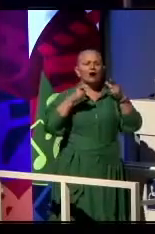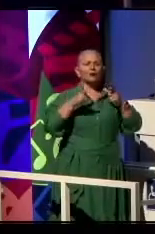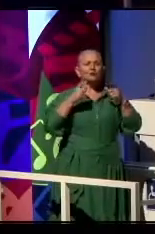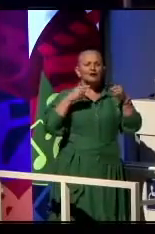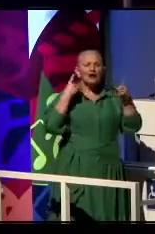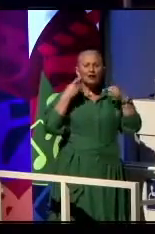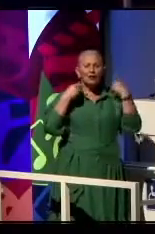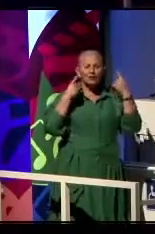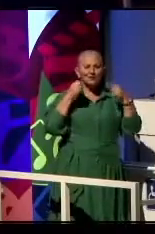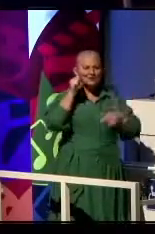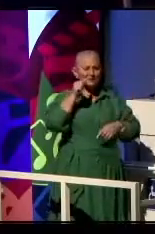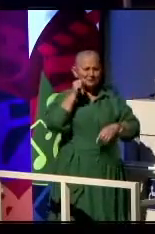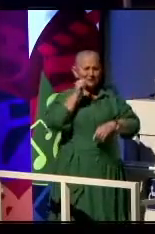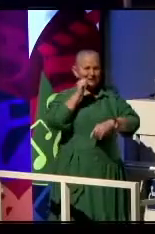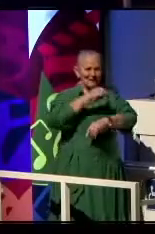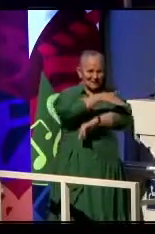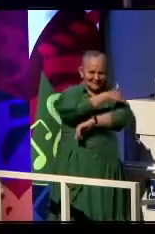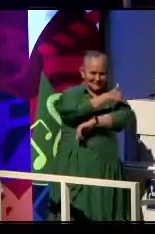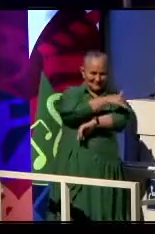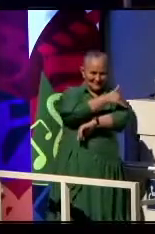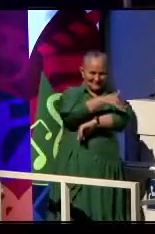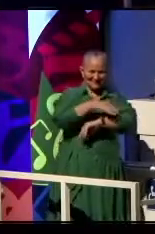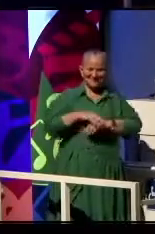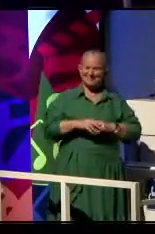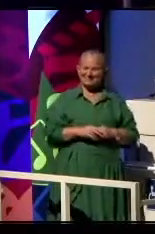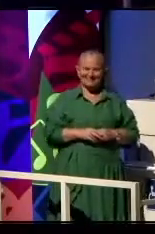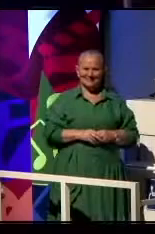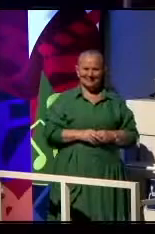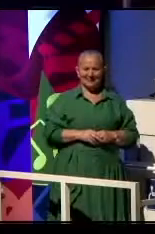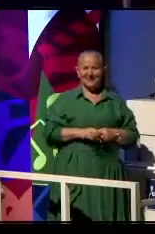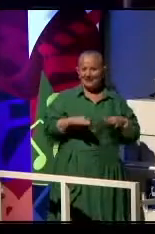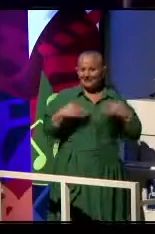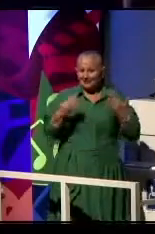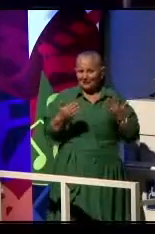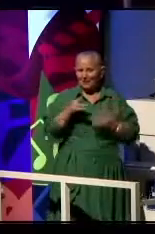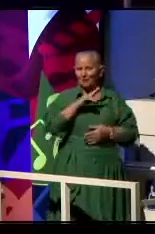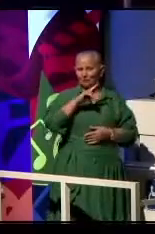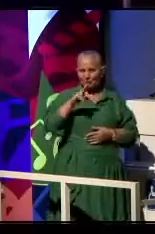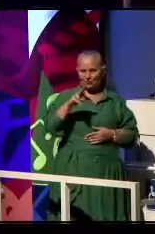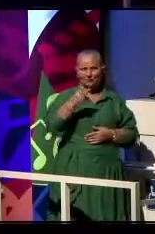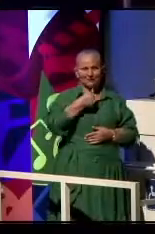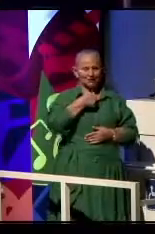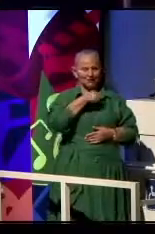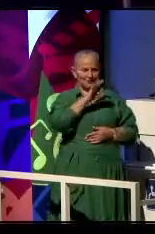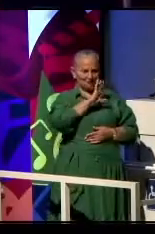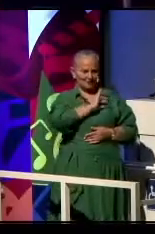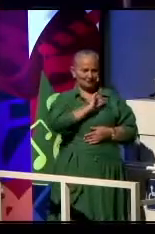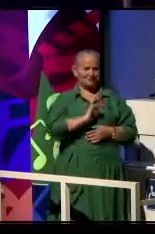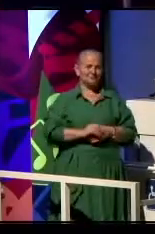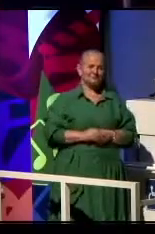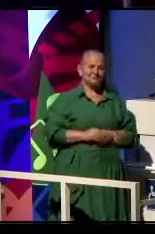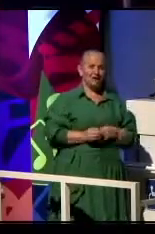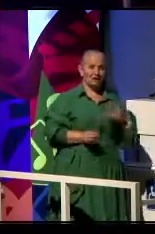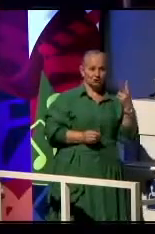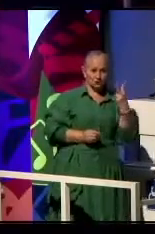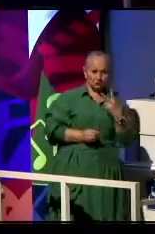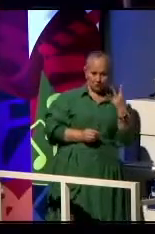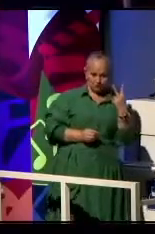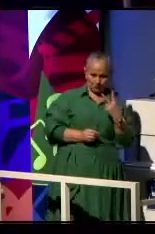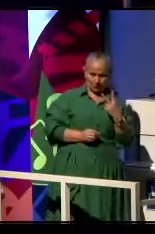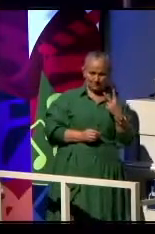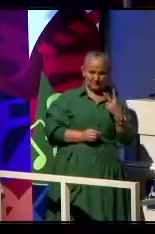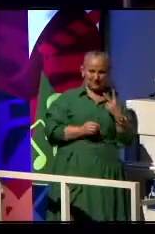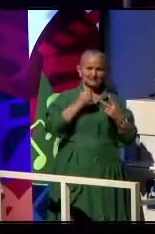forma de deboche e virou, né, esse nome que eu comentei com você já. Nome de duas músicas e de dois